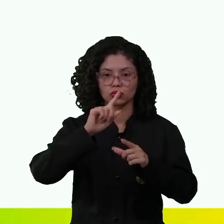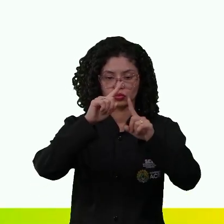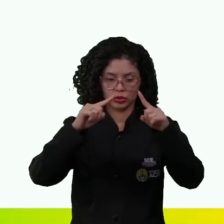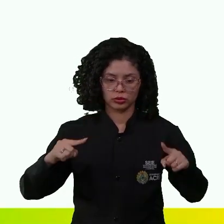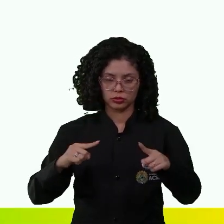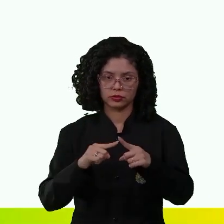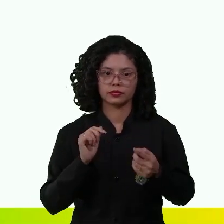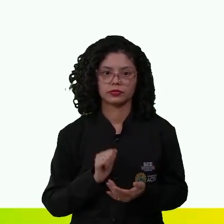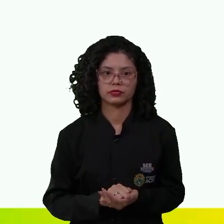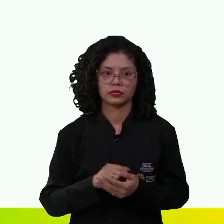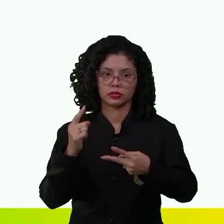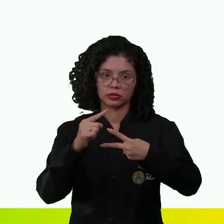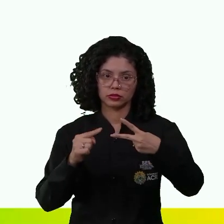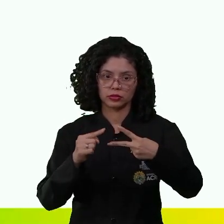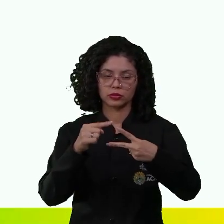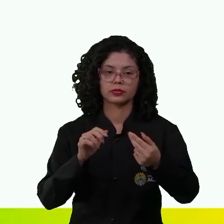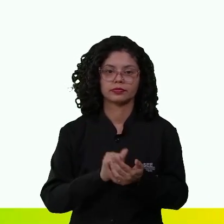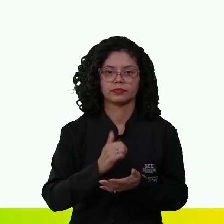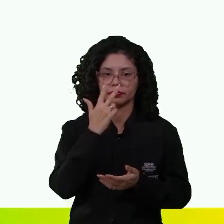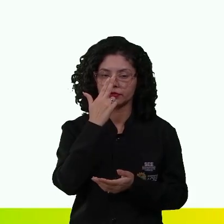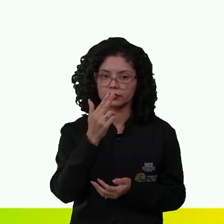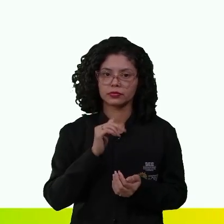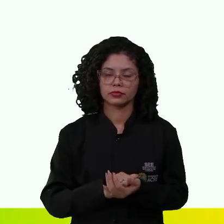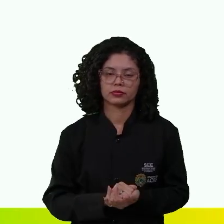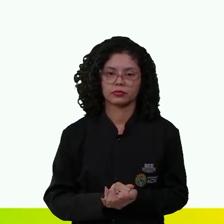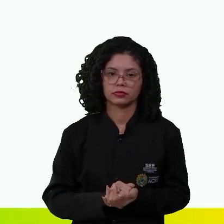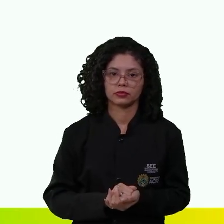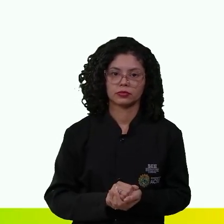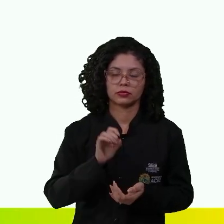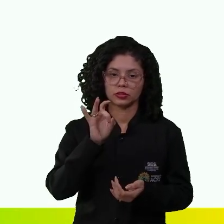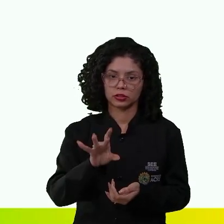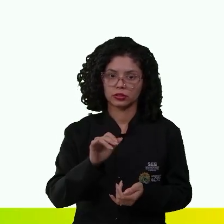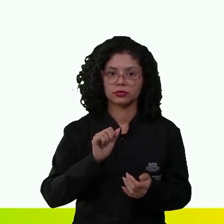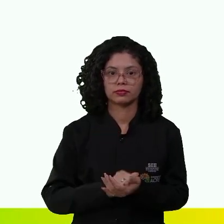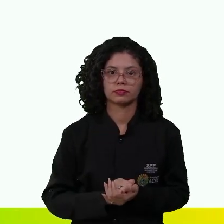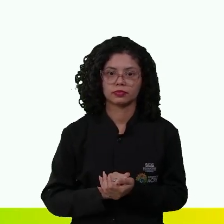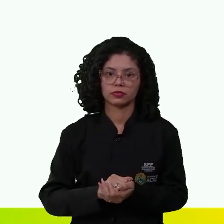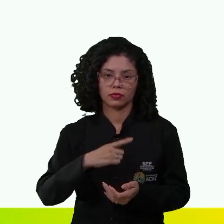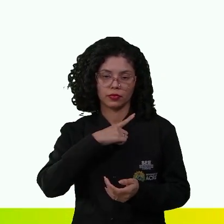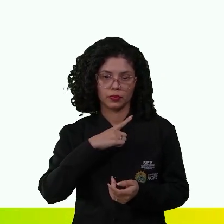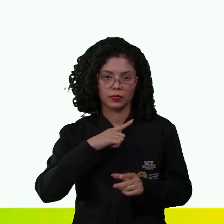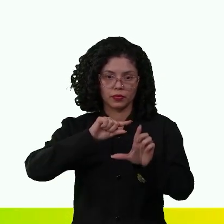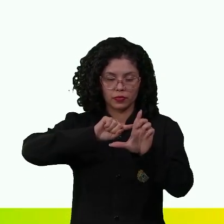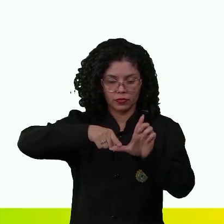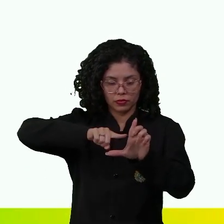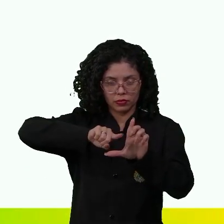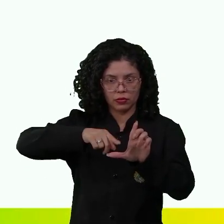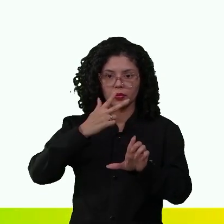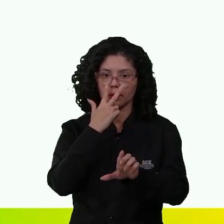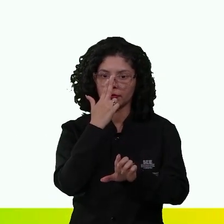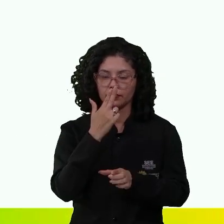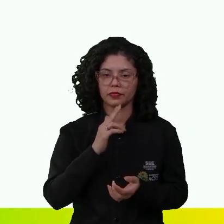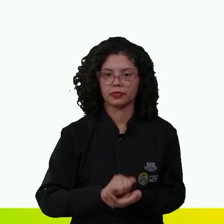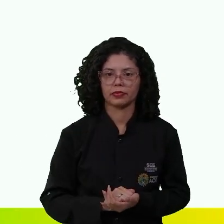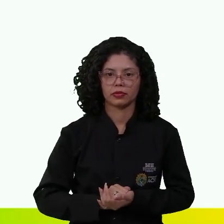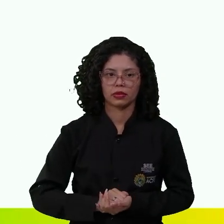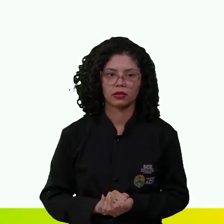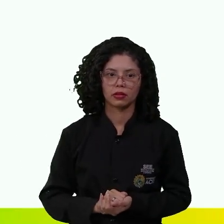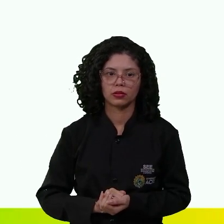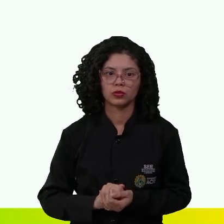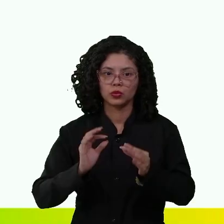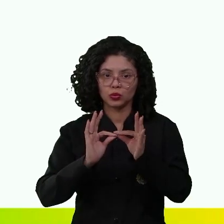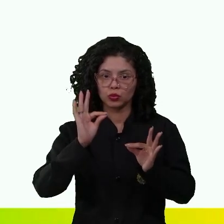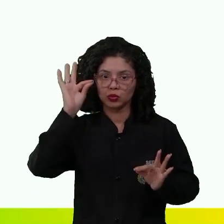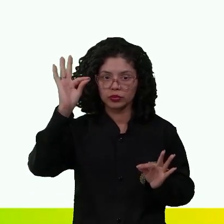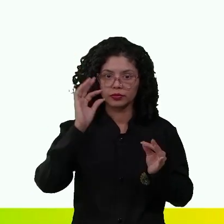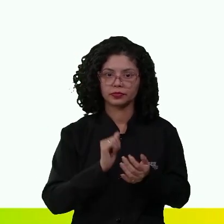triângulos. Dois triângulos são semelhantes se e somente se ele tem ângulos correspondentes congruentes e medida